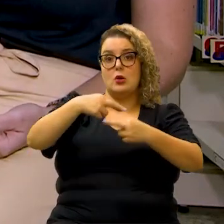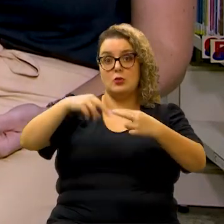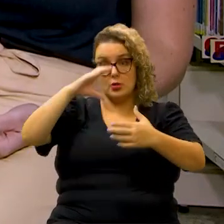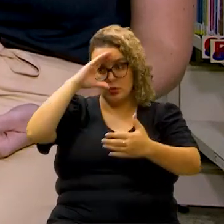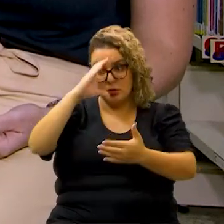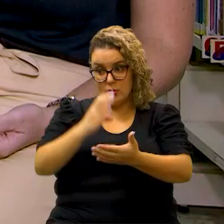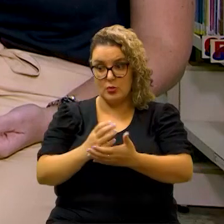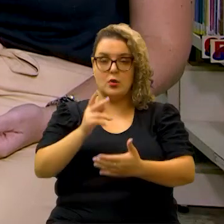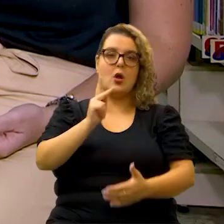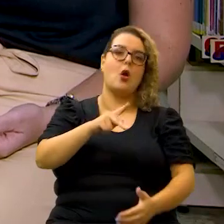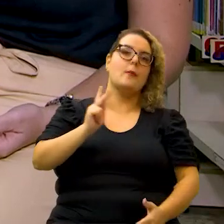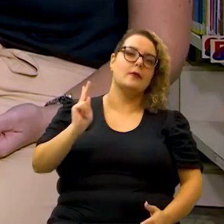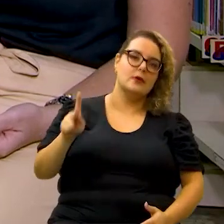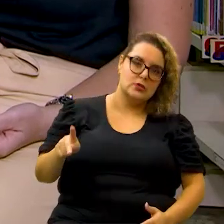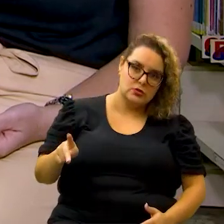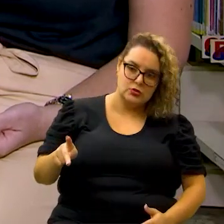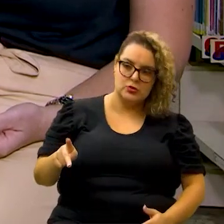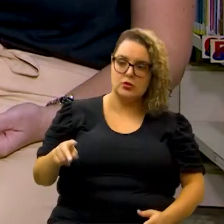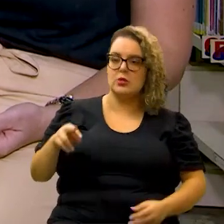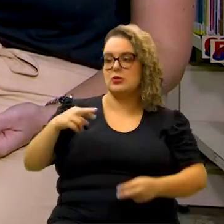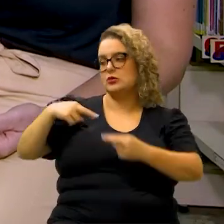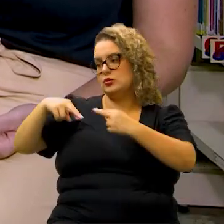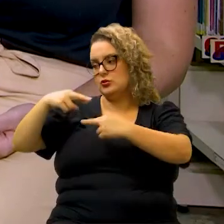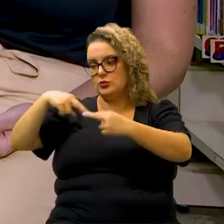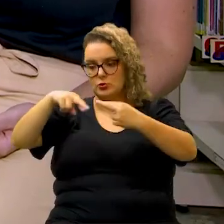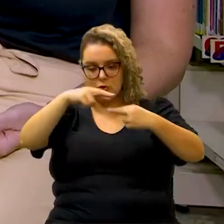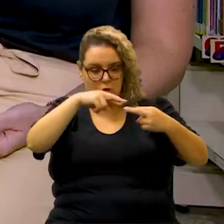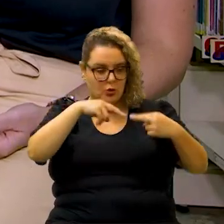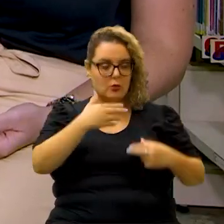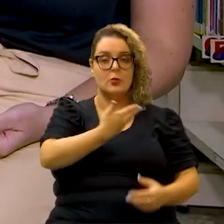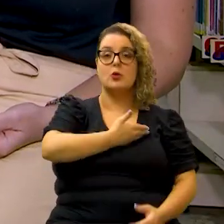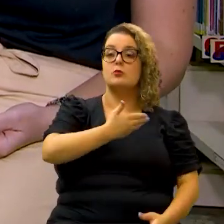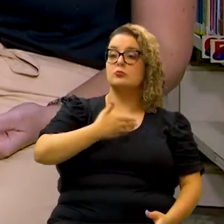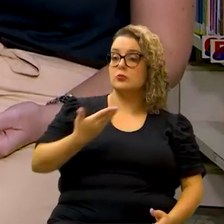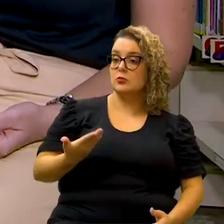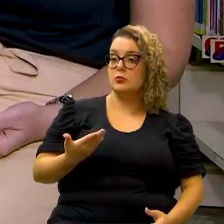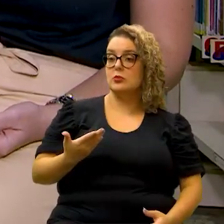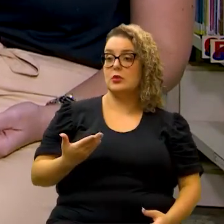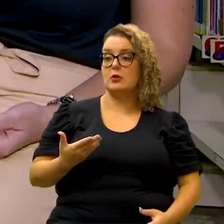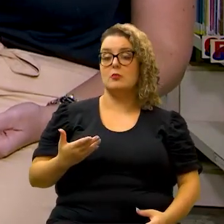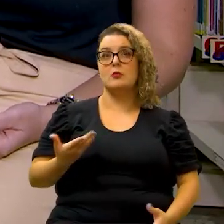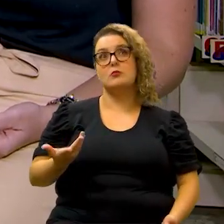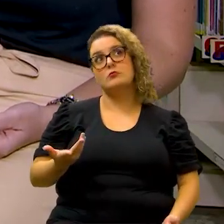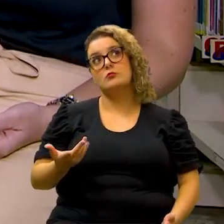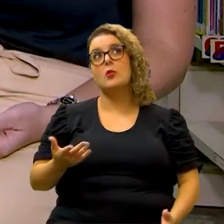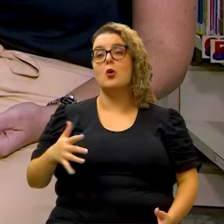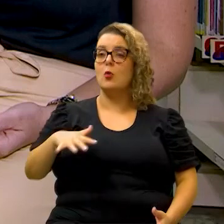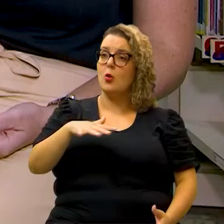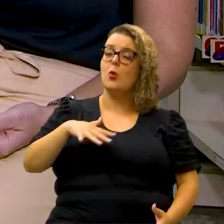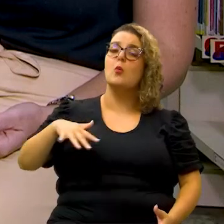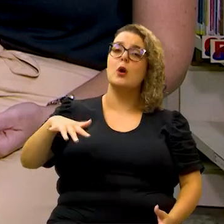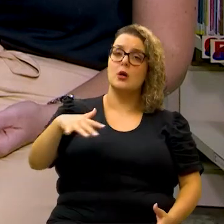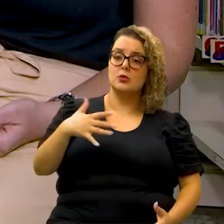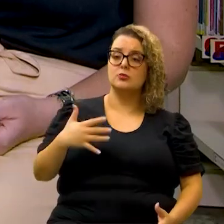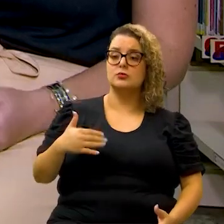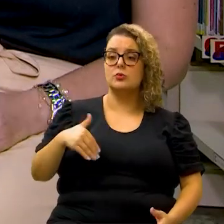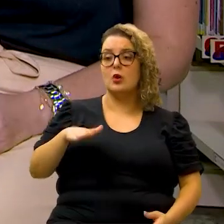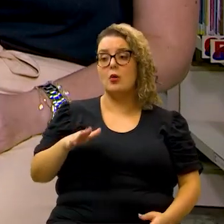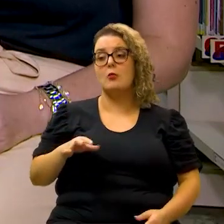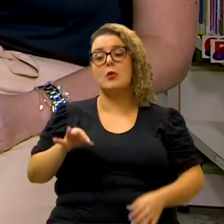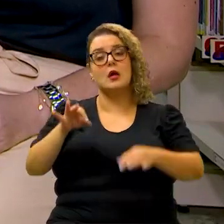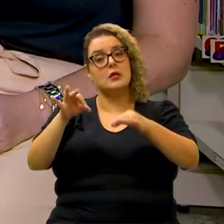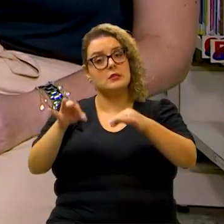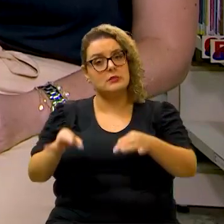estabelecerem um vínculo de confiança com a professora, né, se relacionarem com os amigos, tornar um